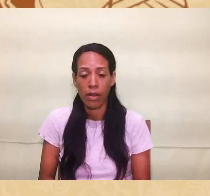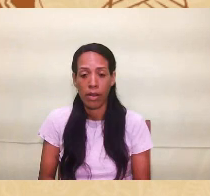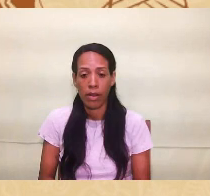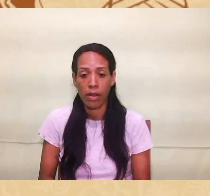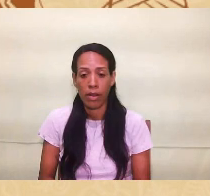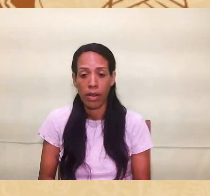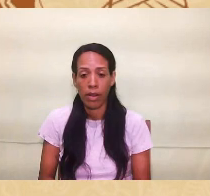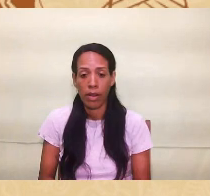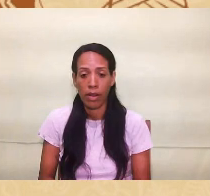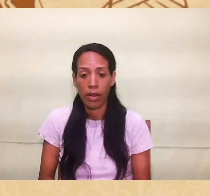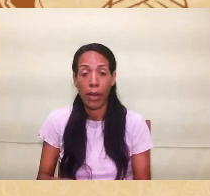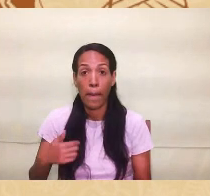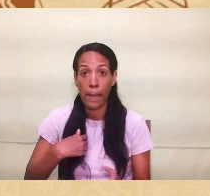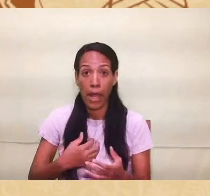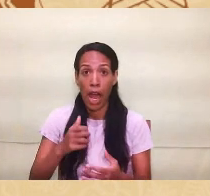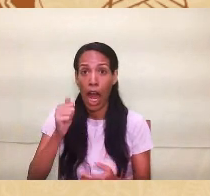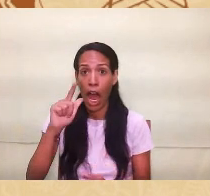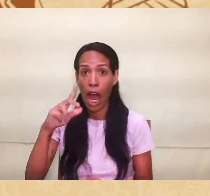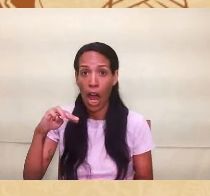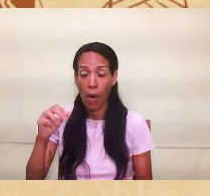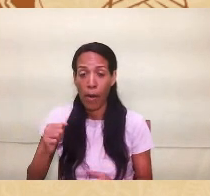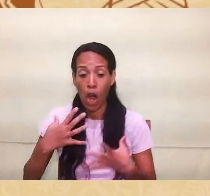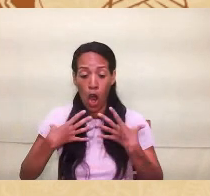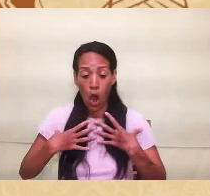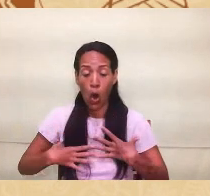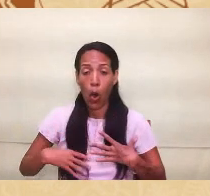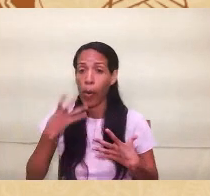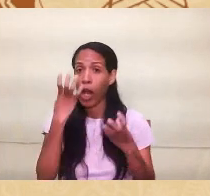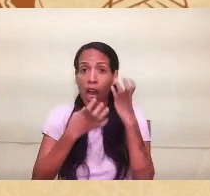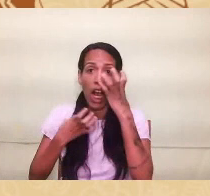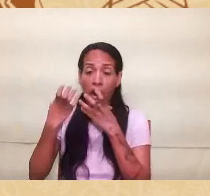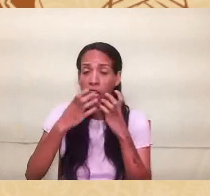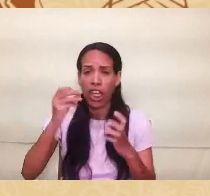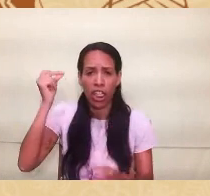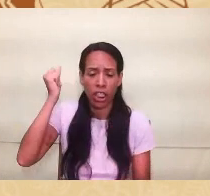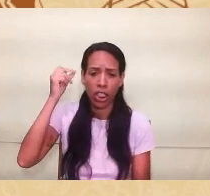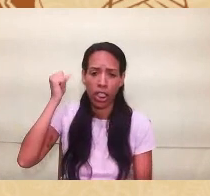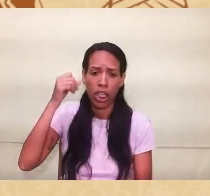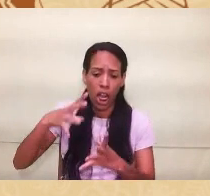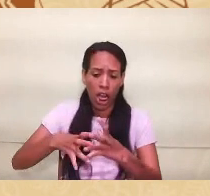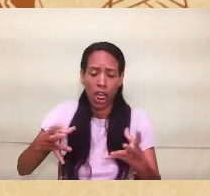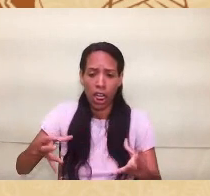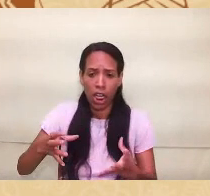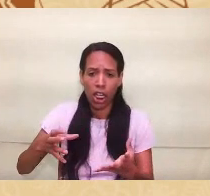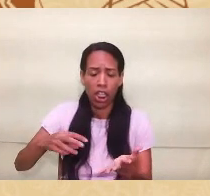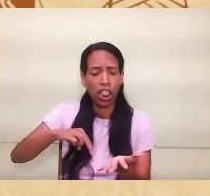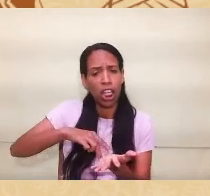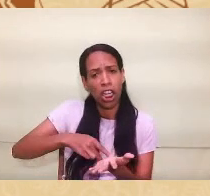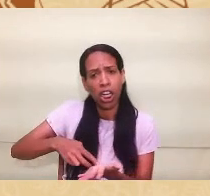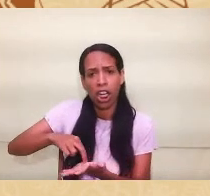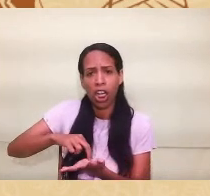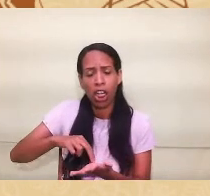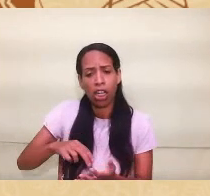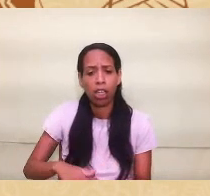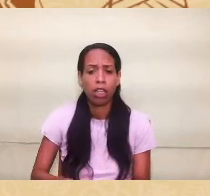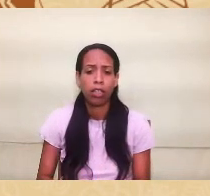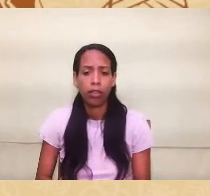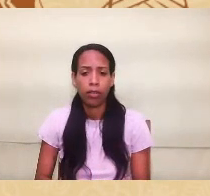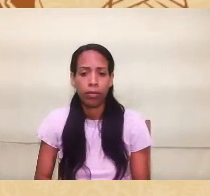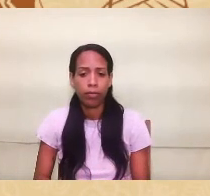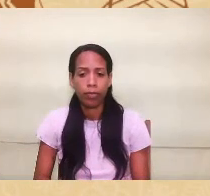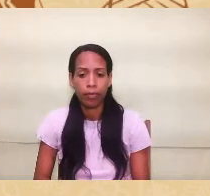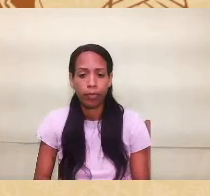habitam minha alma, meu corpo, como cantiga das falas ancestrais, uma grande dança. Iandê, Iandê, Ará,